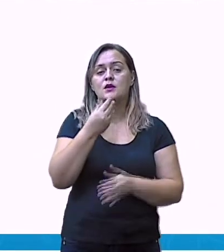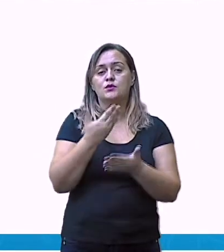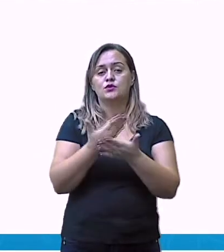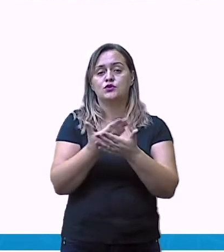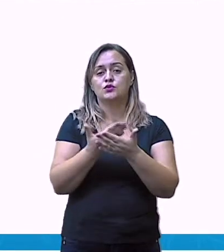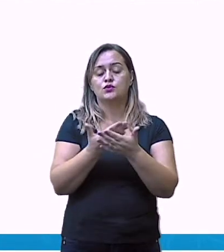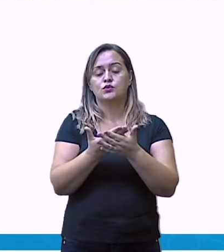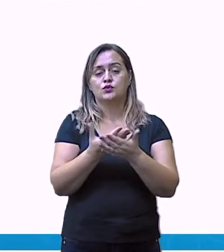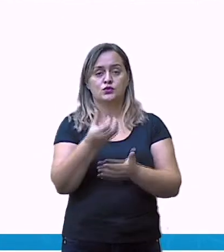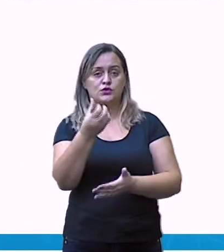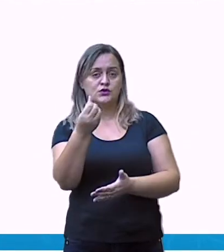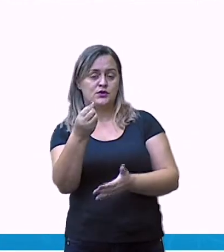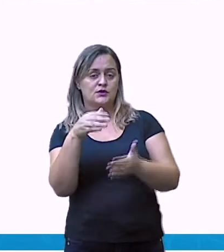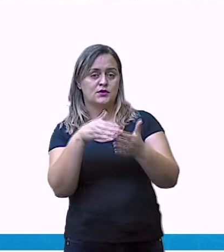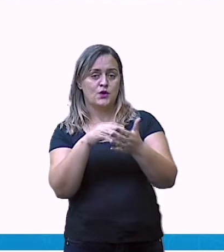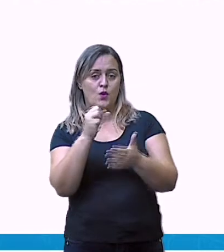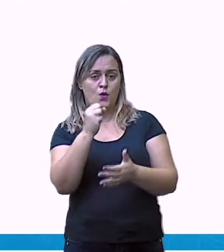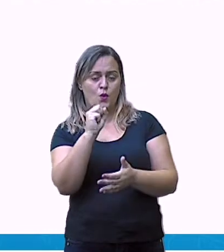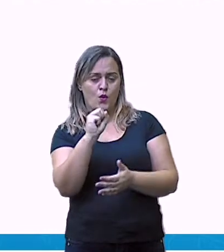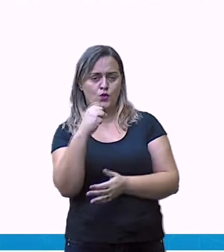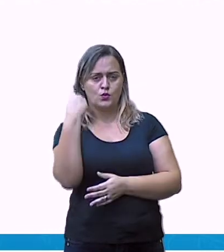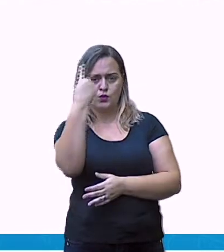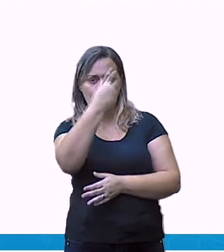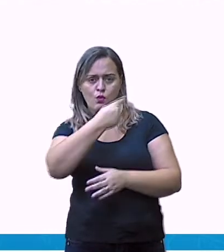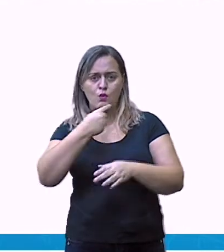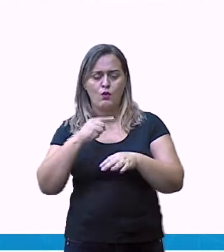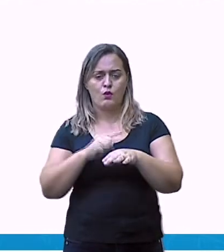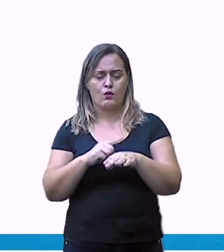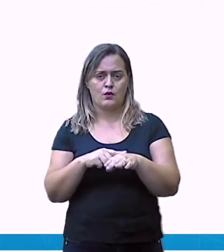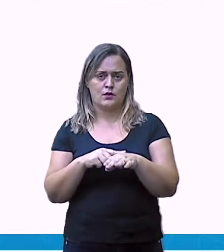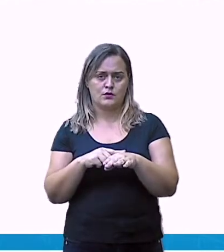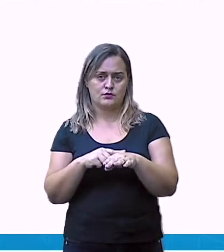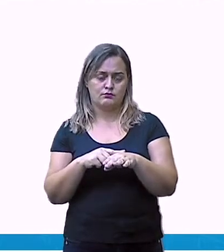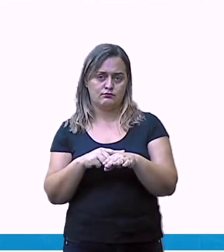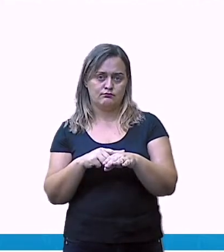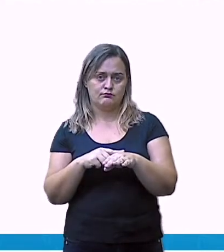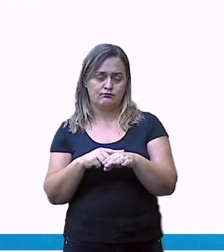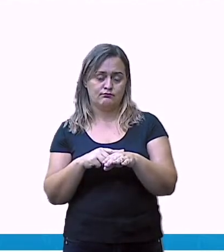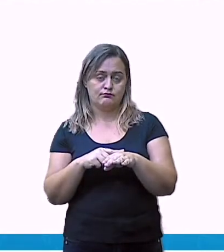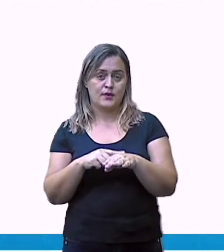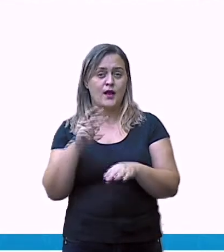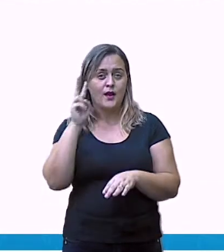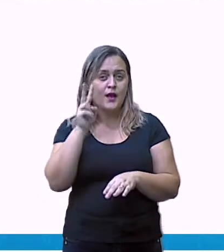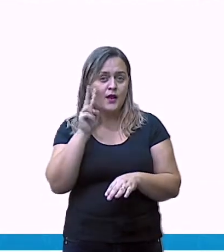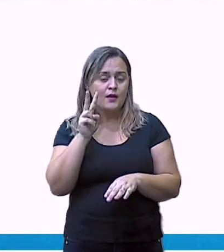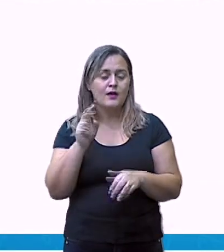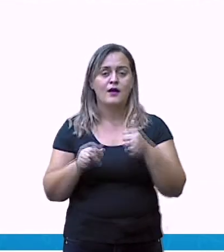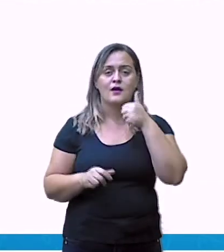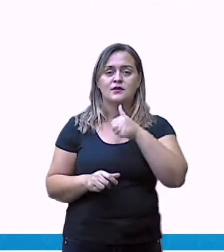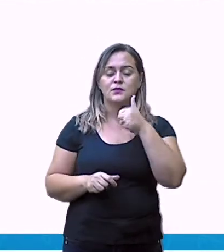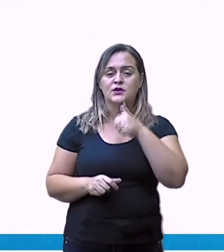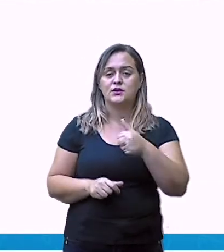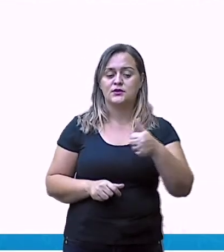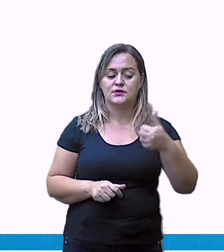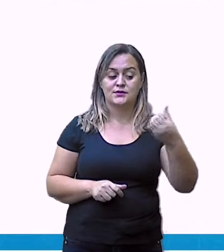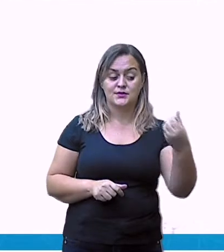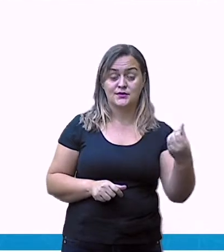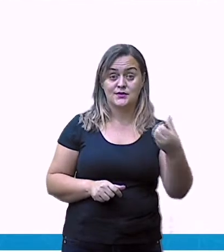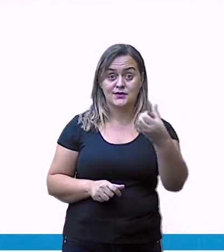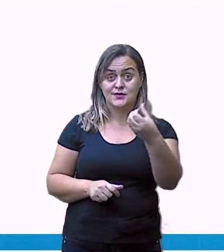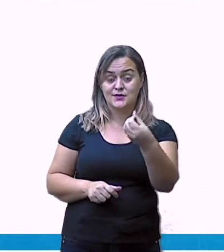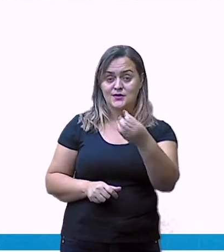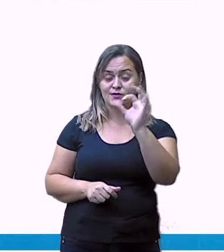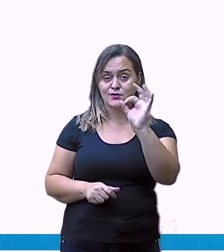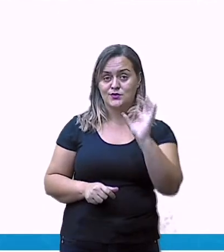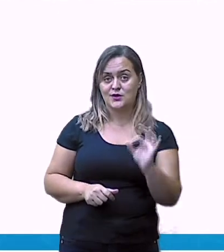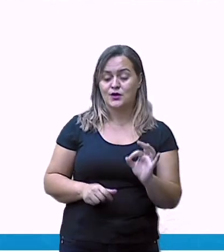horas. Os meninos, somente 60%. As meninas, 66%. Então, eu posso dizer